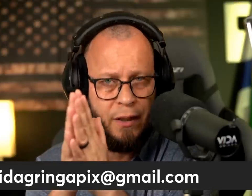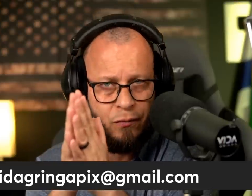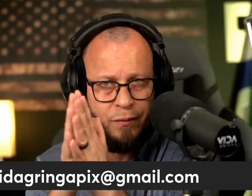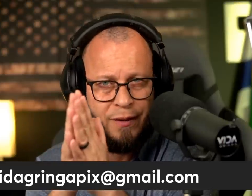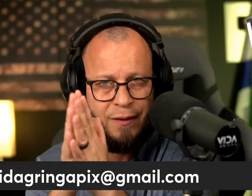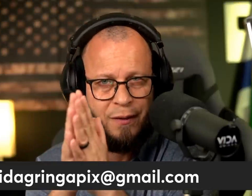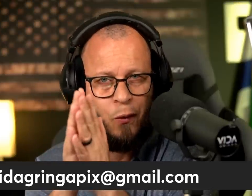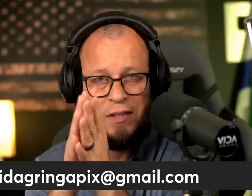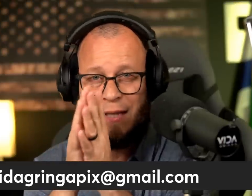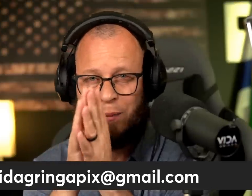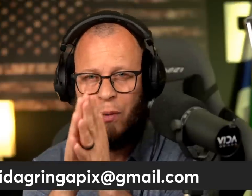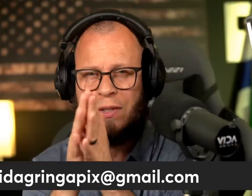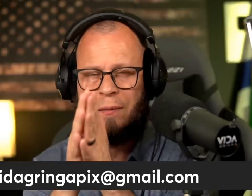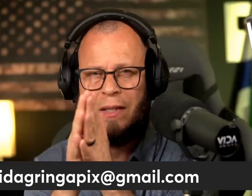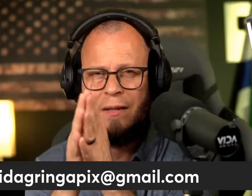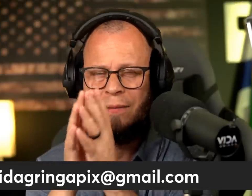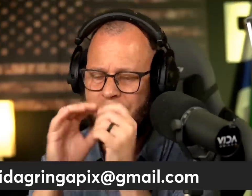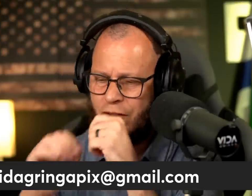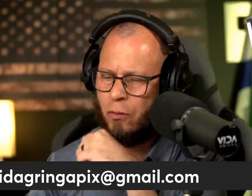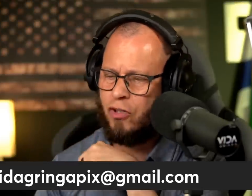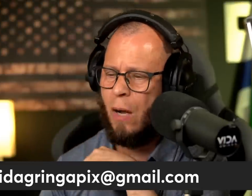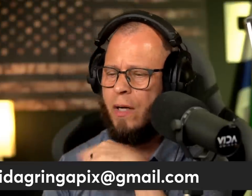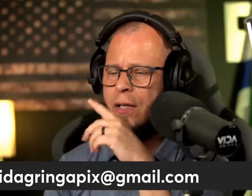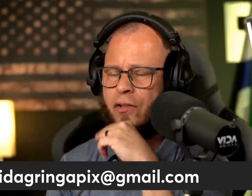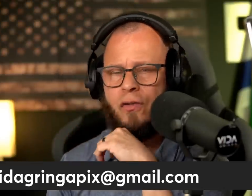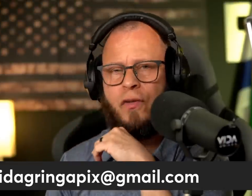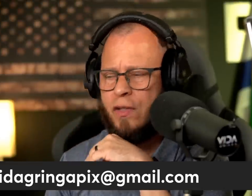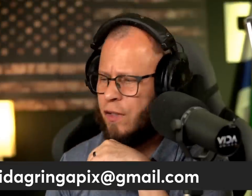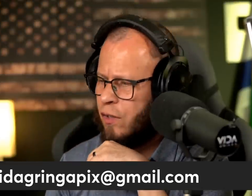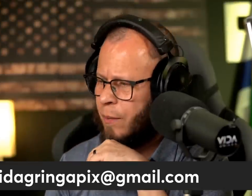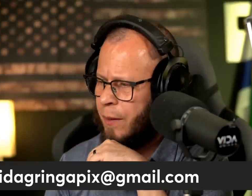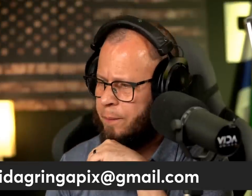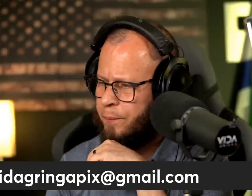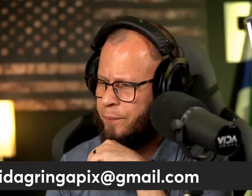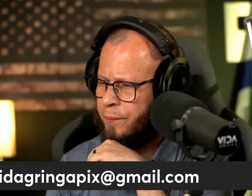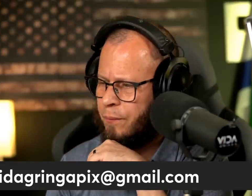o pé direito coisas boas amanhã tchau tchau te vejo às 6 da manhã